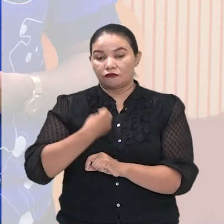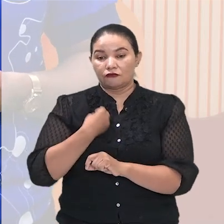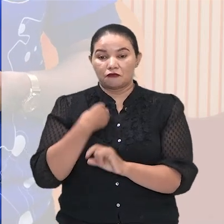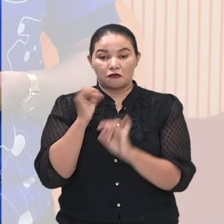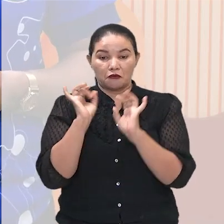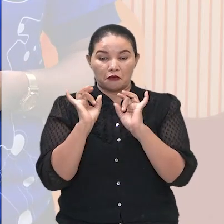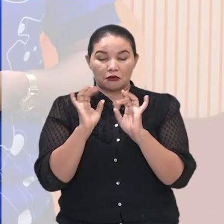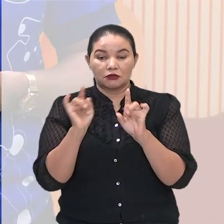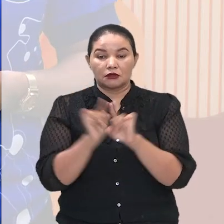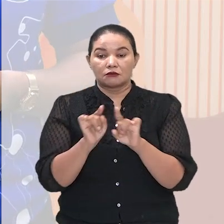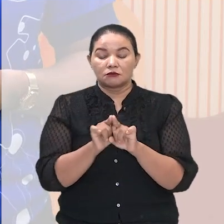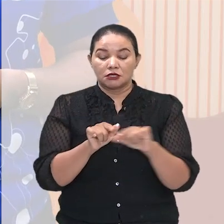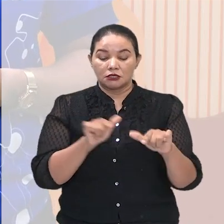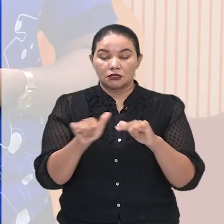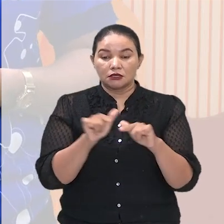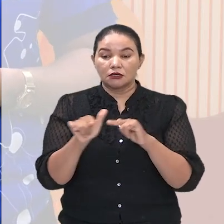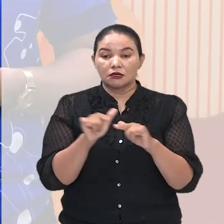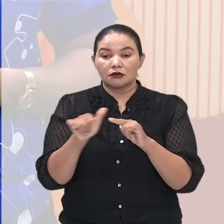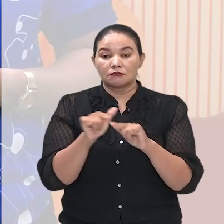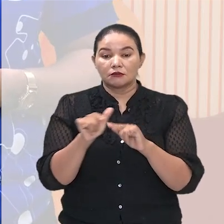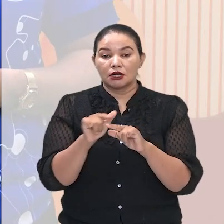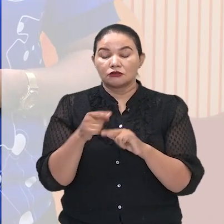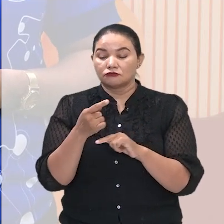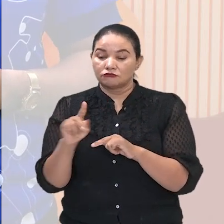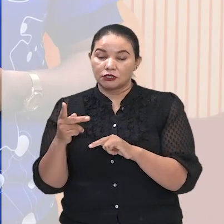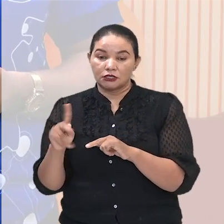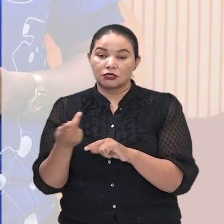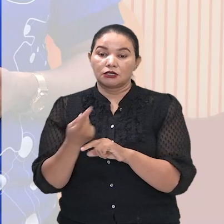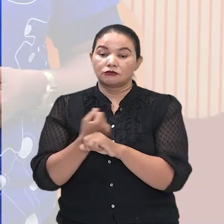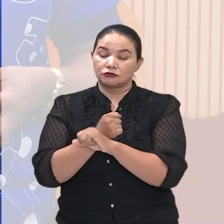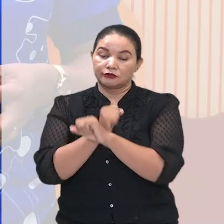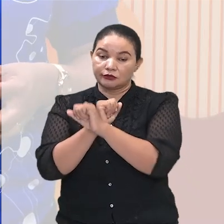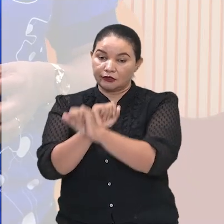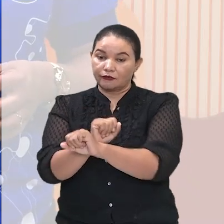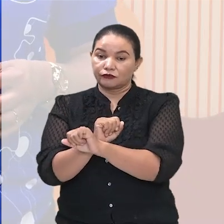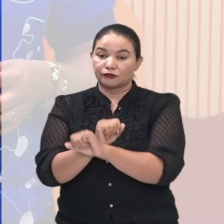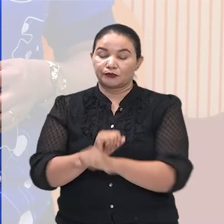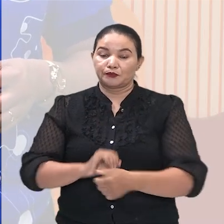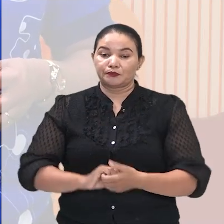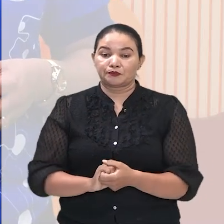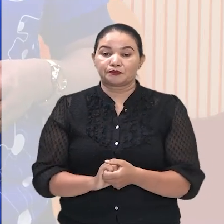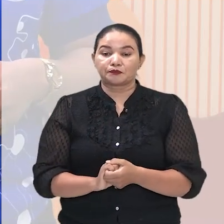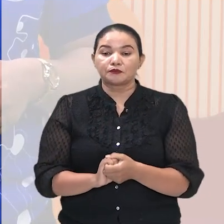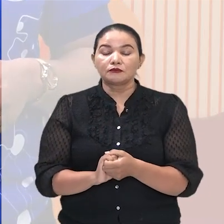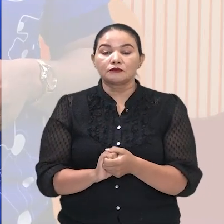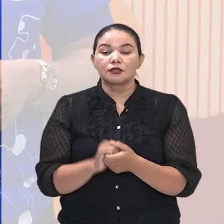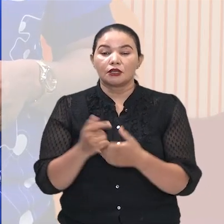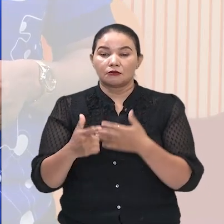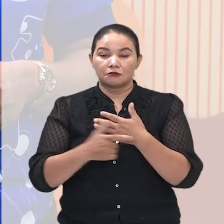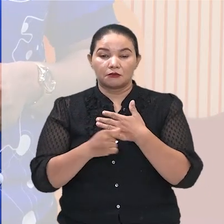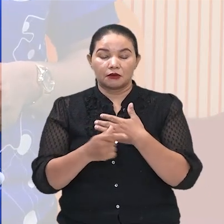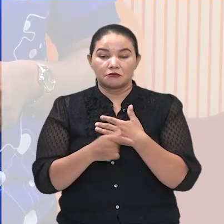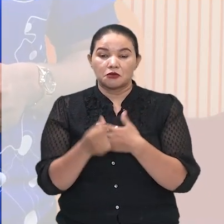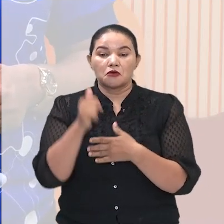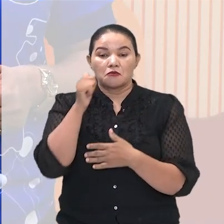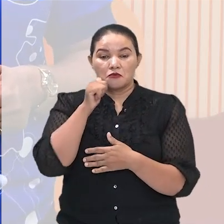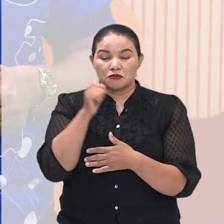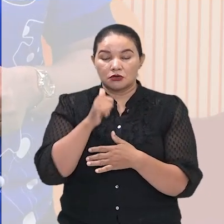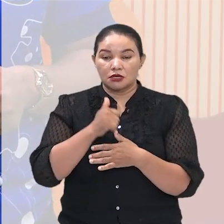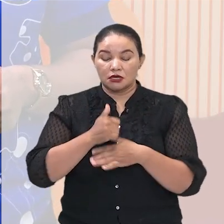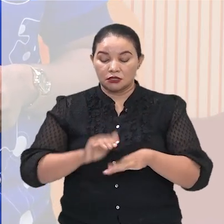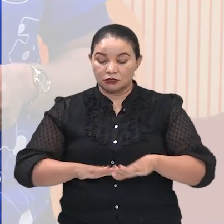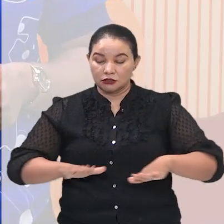sustentada pelo trabalho e pela exploração dos escravizados. O papel da mulher e das crianças